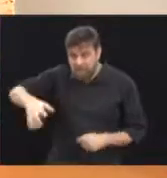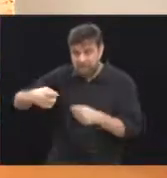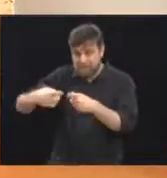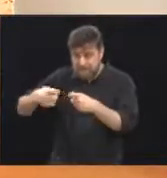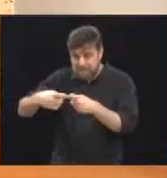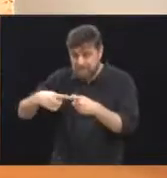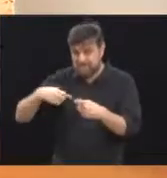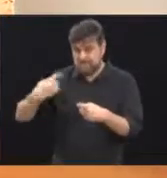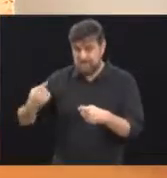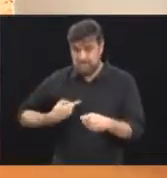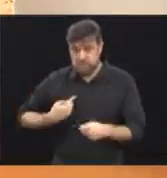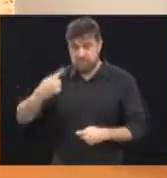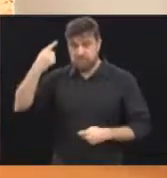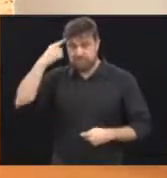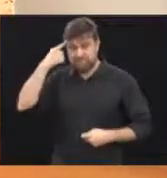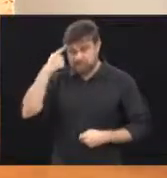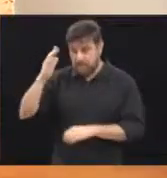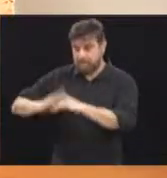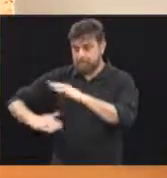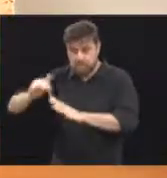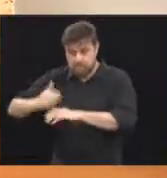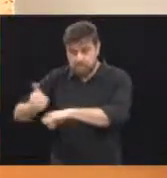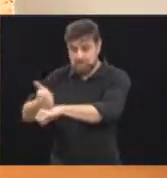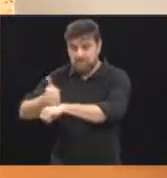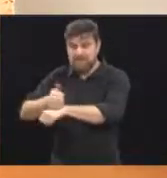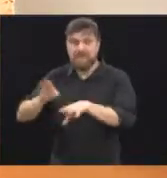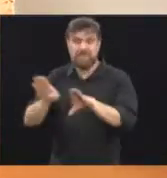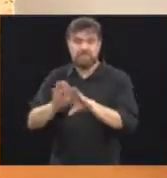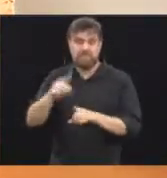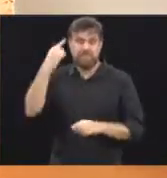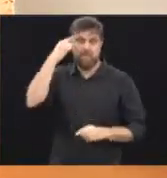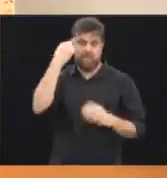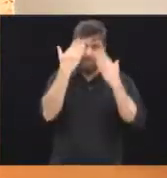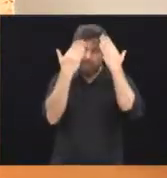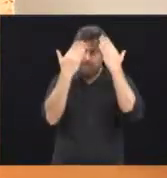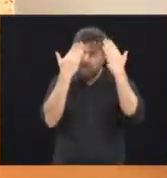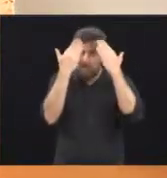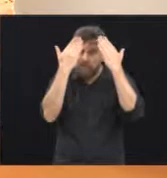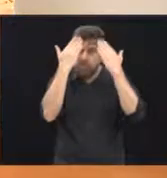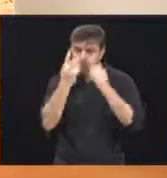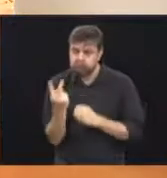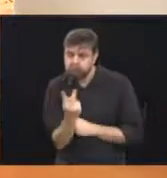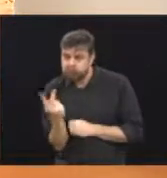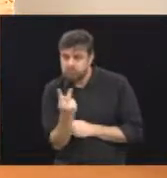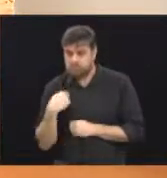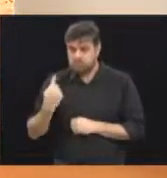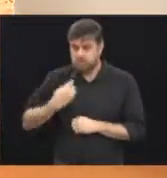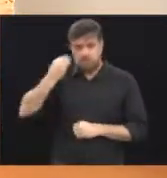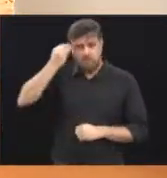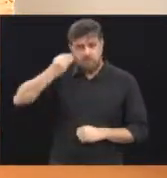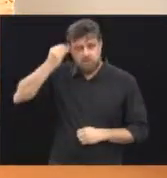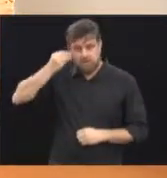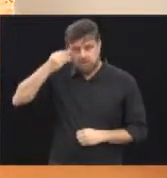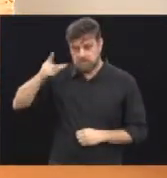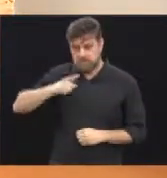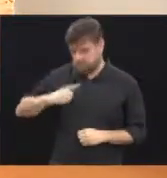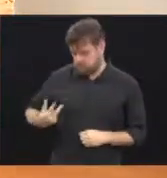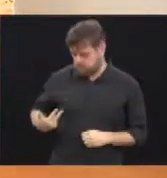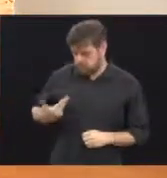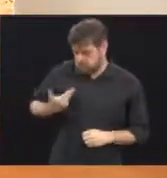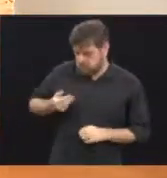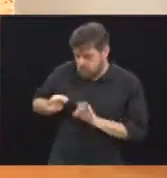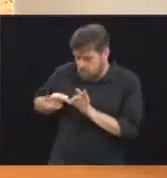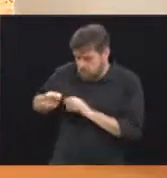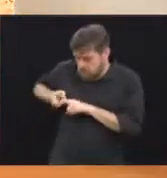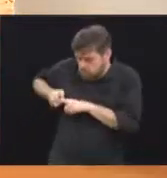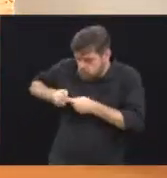gente tem que ter a parte técnica e a parte psicológica dos pacientes, né? Nós temos uma grande experiência com reconstrução de mama, nós temos